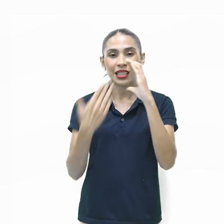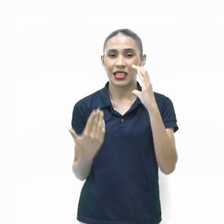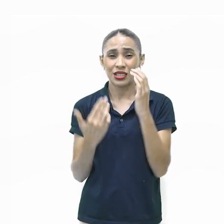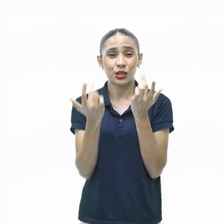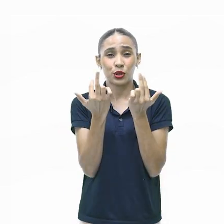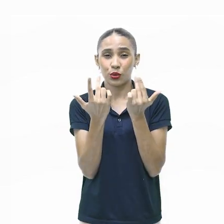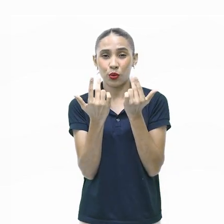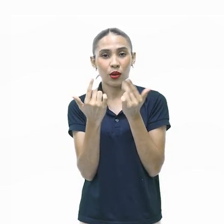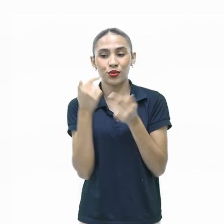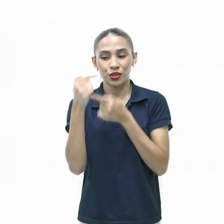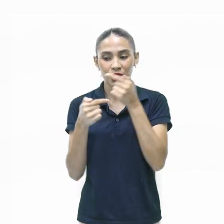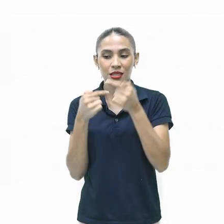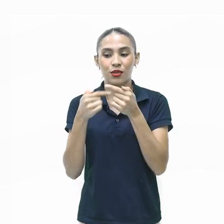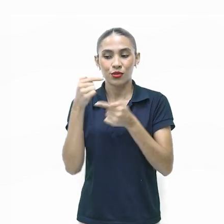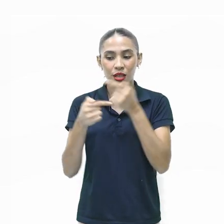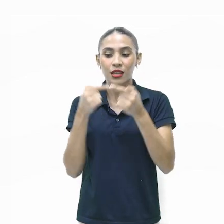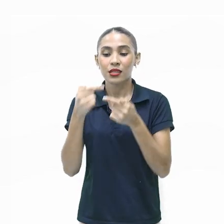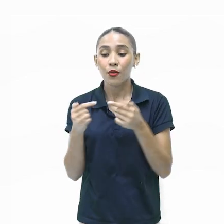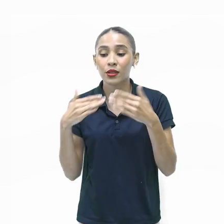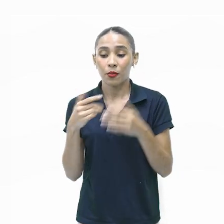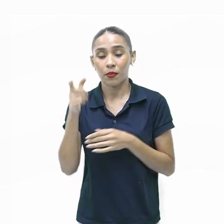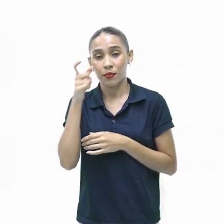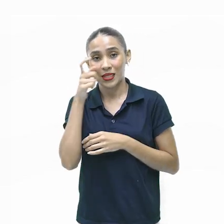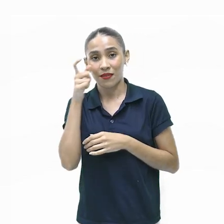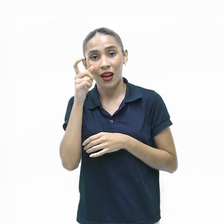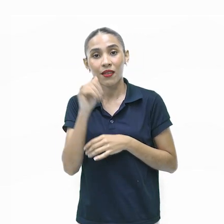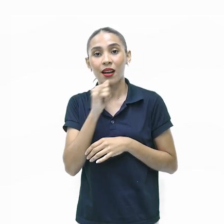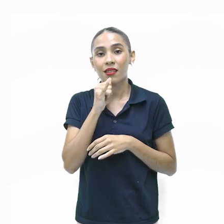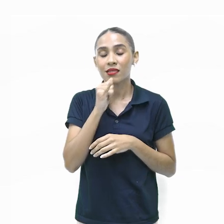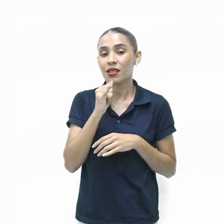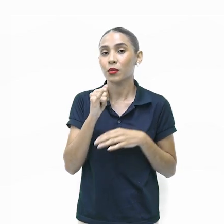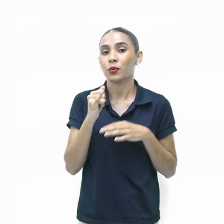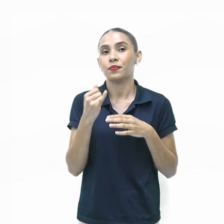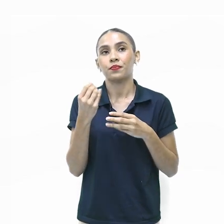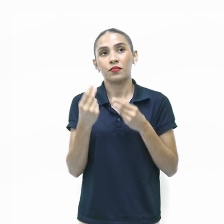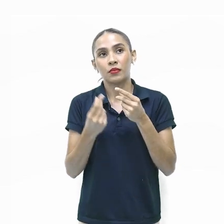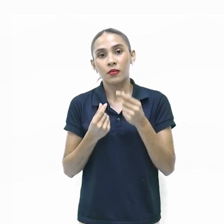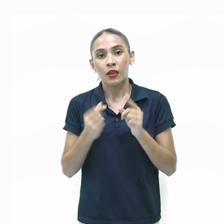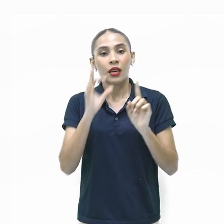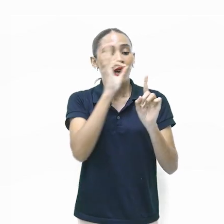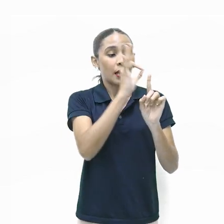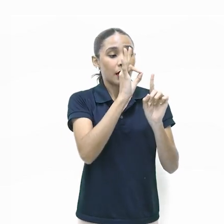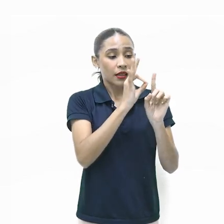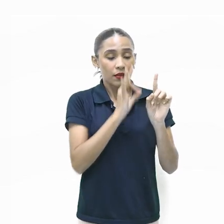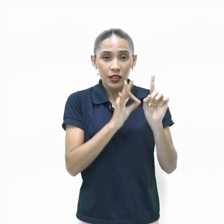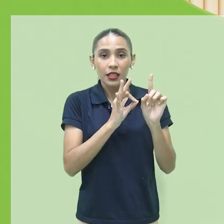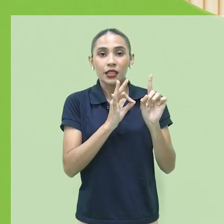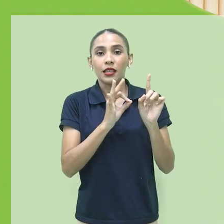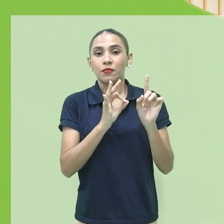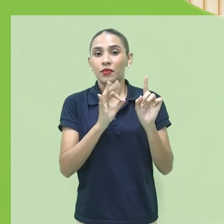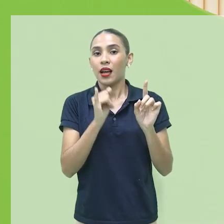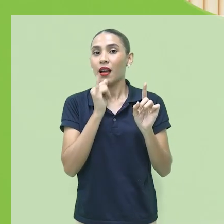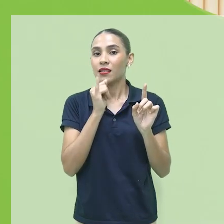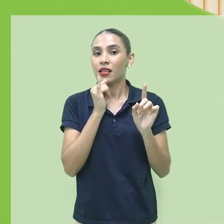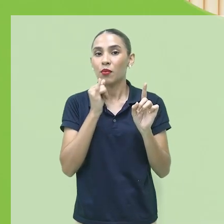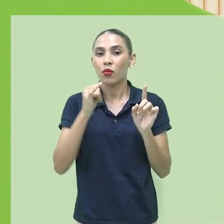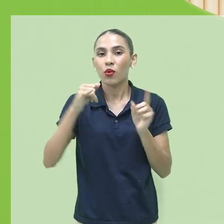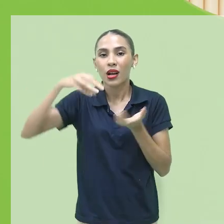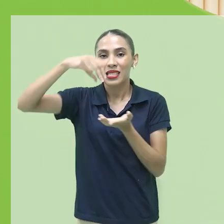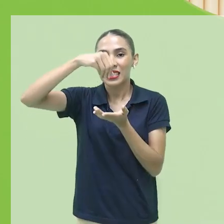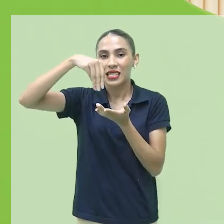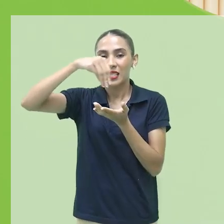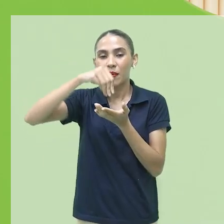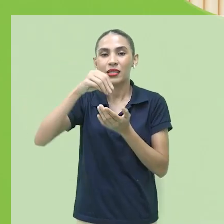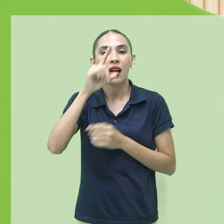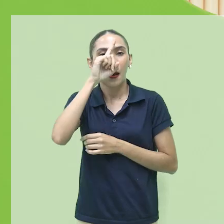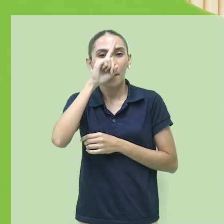características em várias gerações. Né? Então, ele observava, por exemplo, uma ervilha com